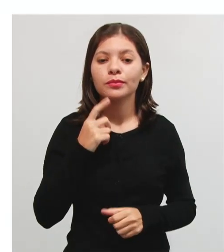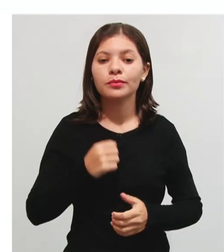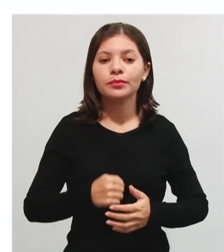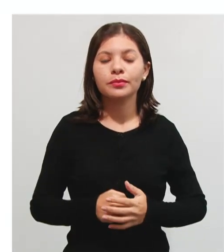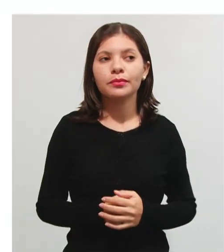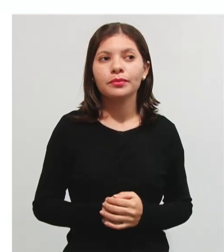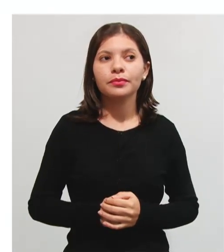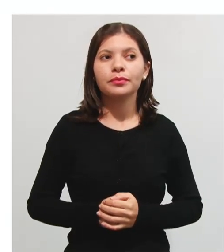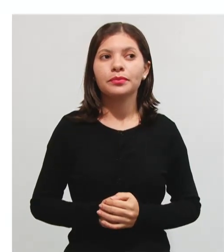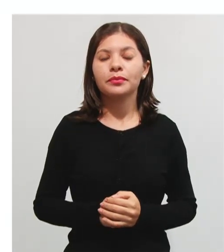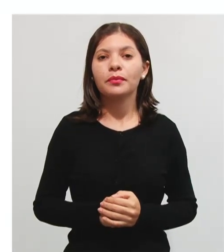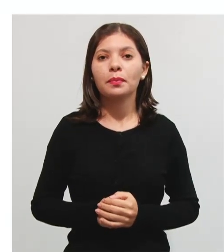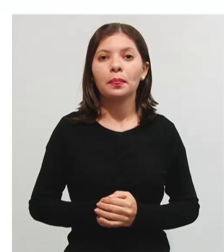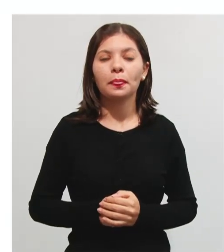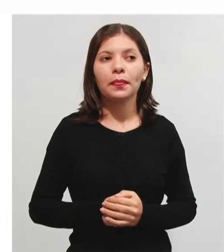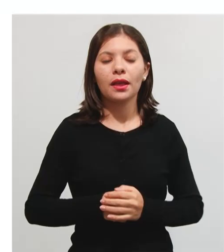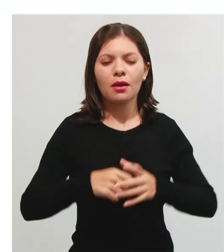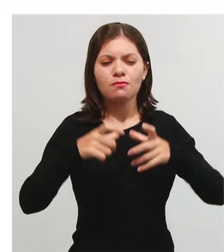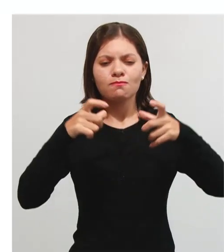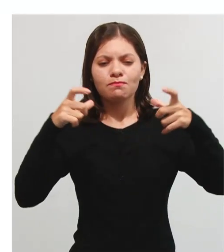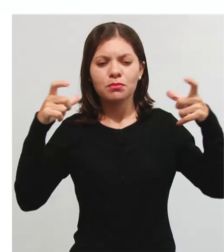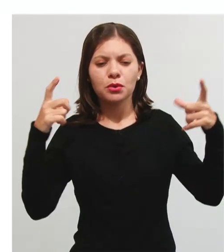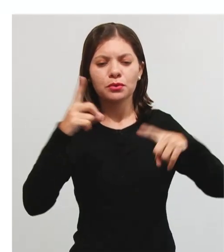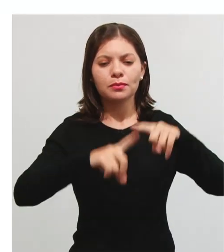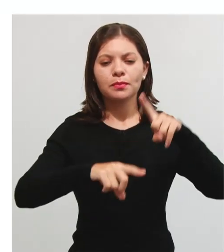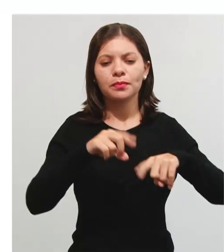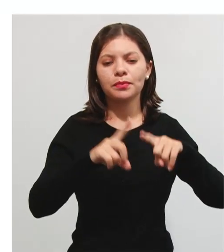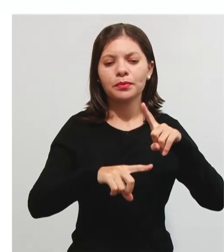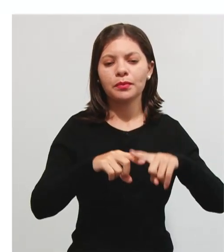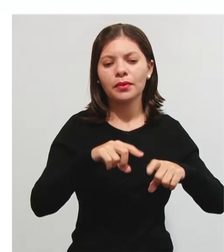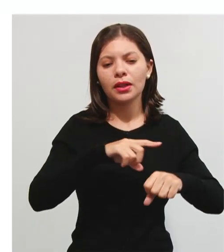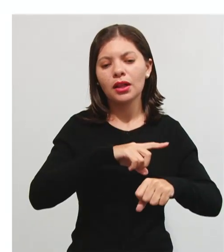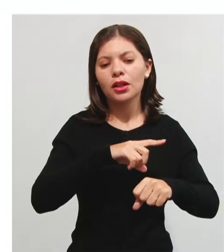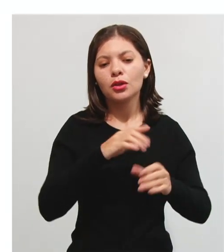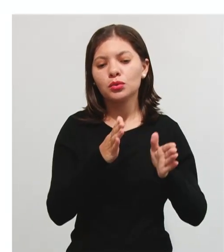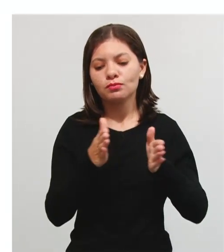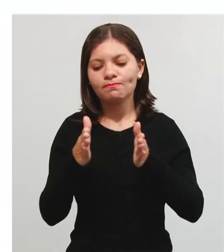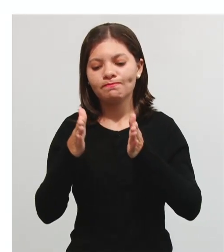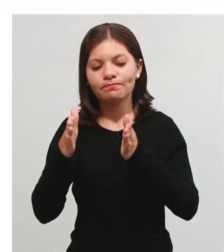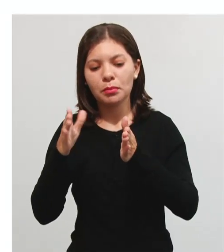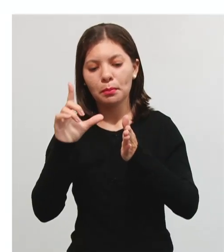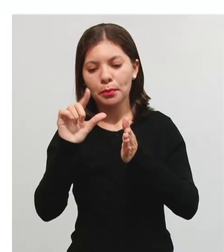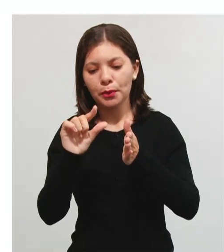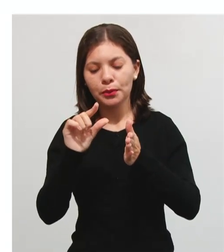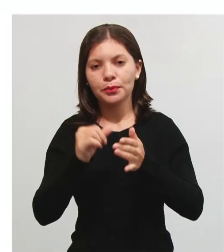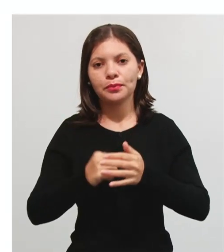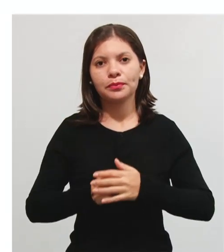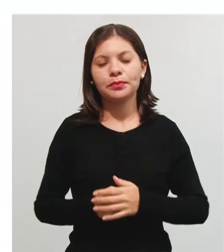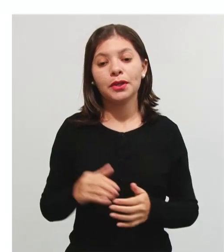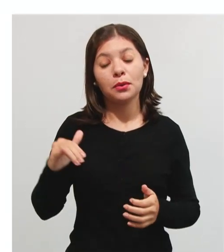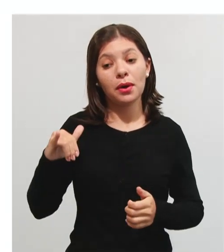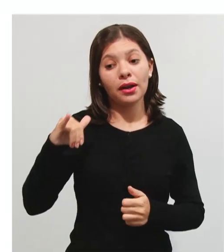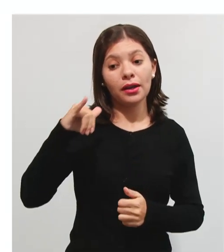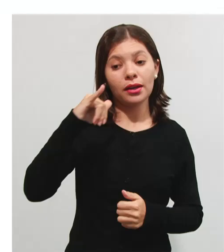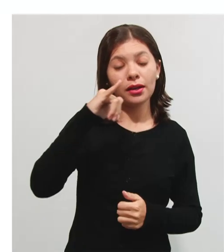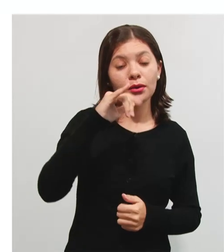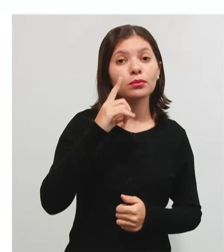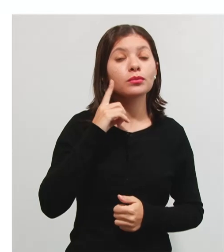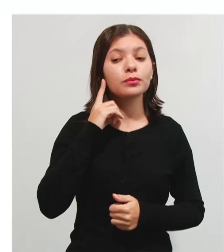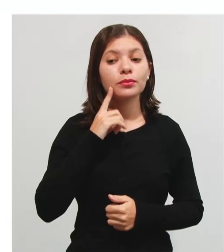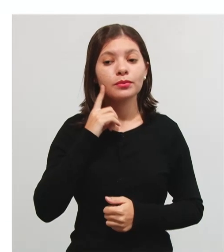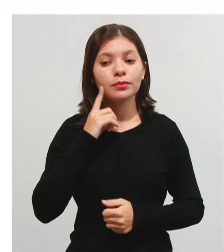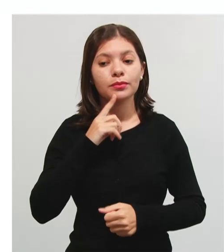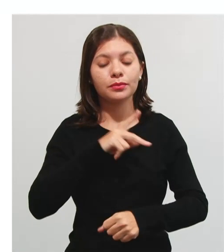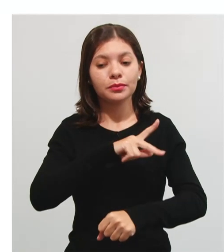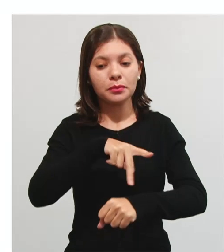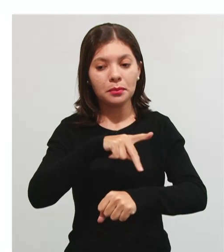a ideia é transportar grandes volumes de cargas em pouco tempo. Já o transporte aéreo segue o mesmo princípio, né, que a gente tem que ter